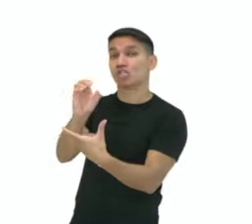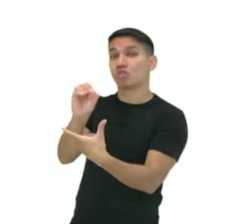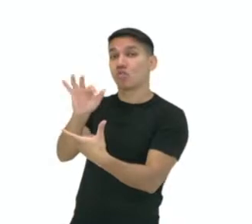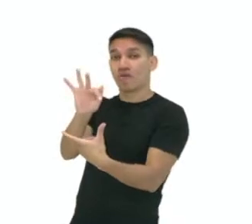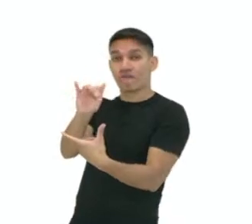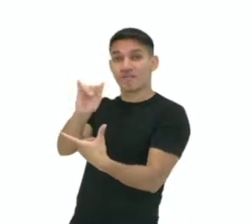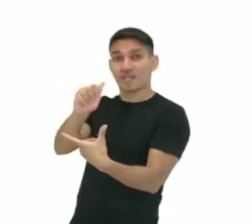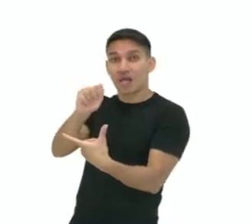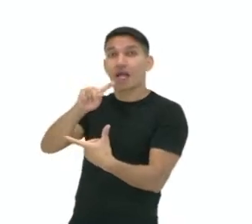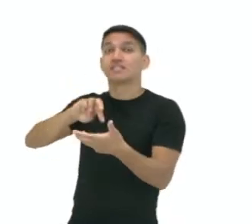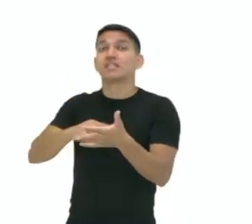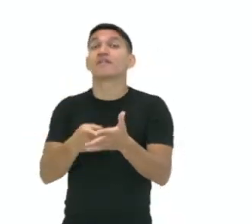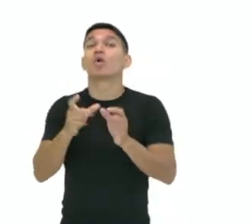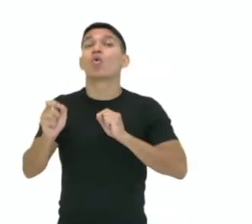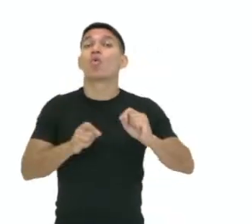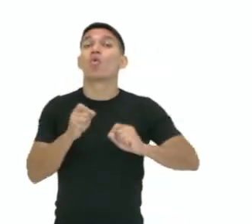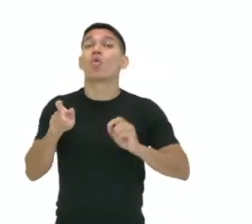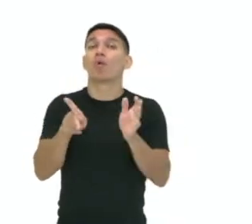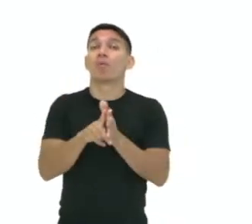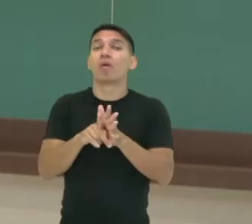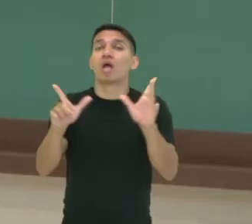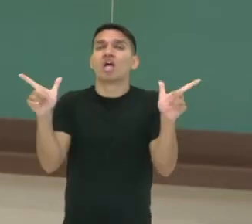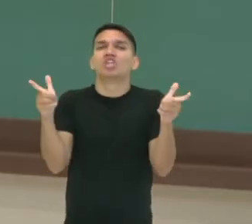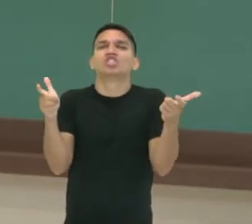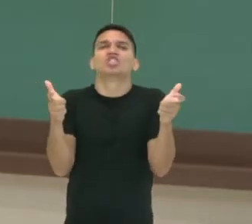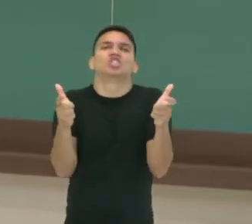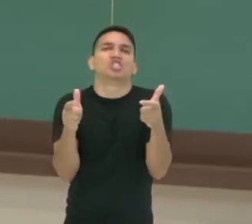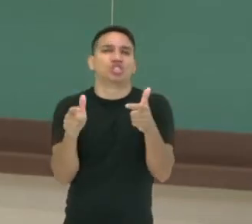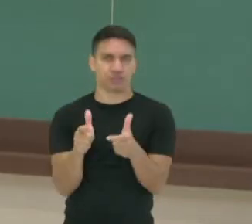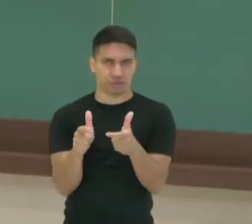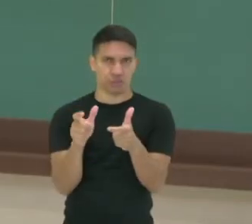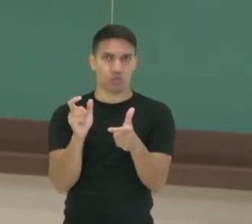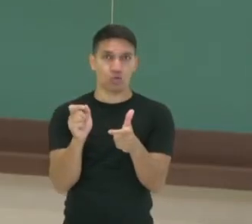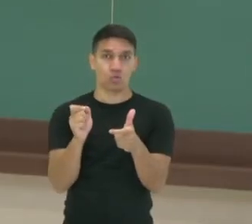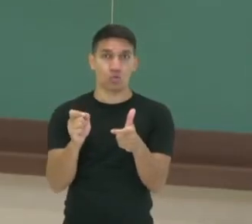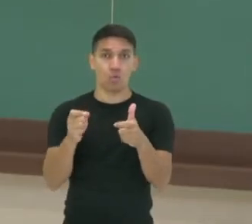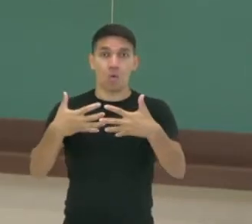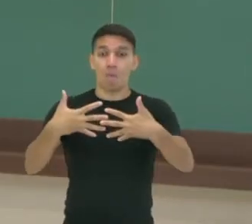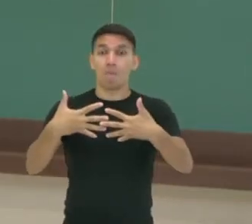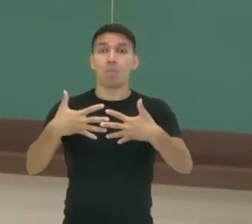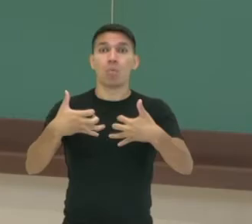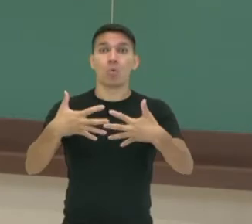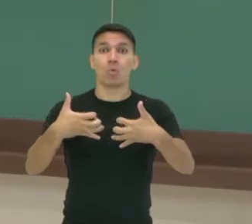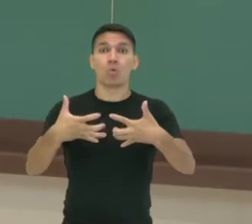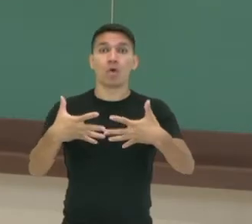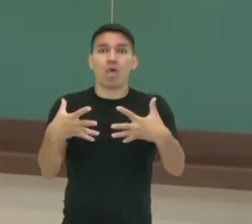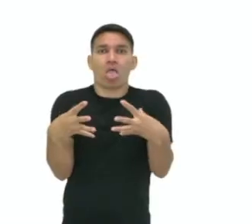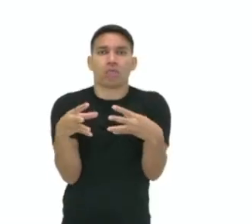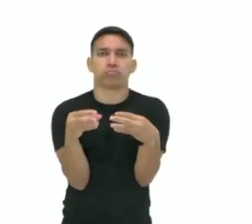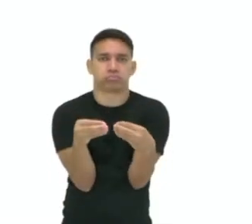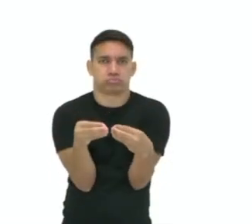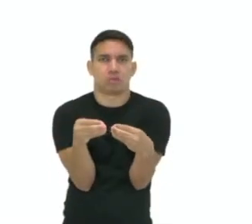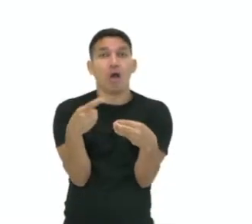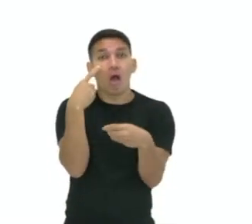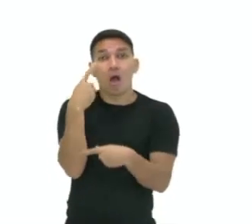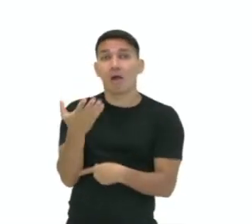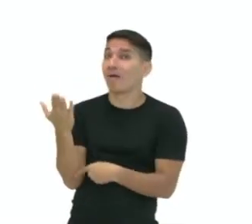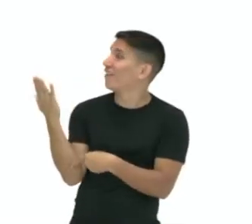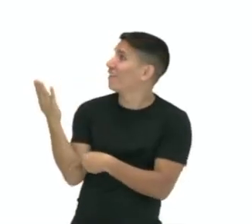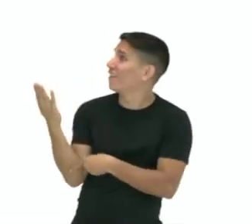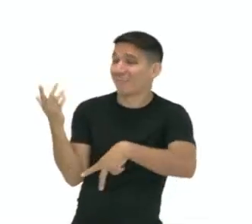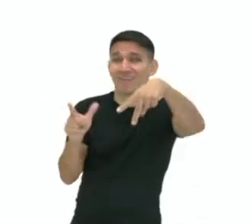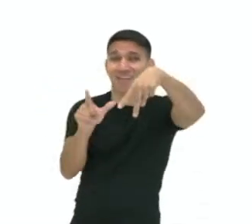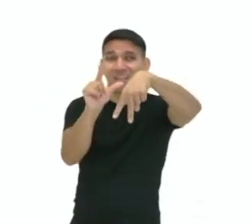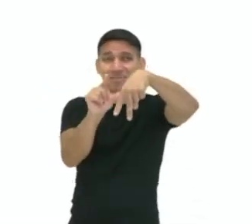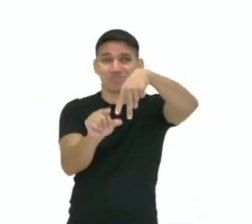a redução, a diminuição do volume do músculo. Reparem como a